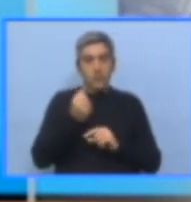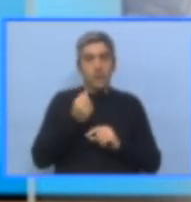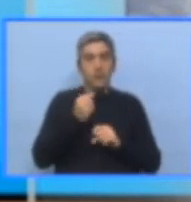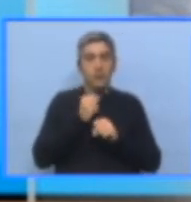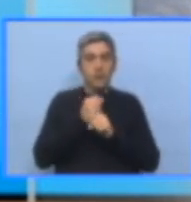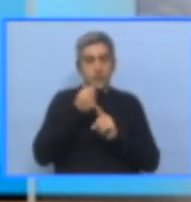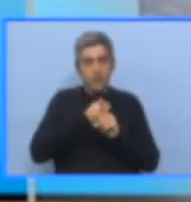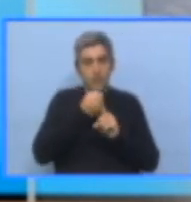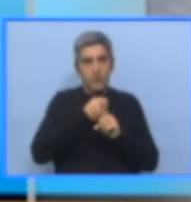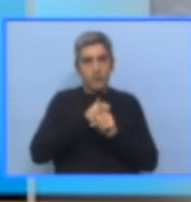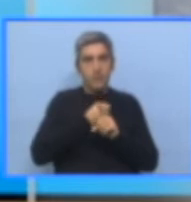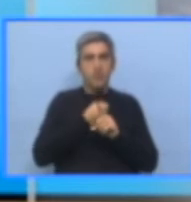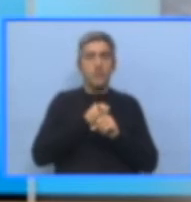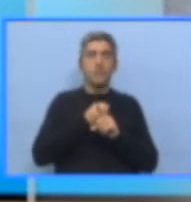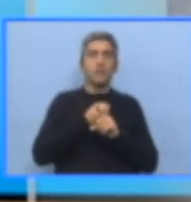combater